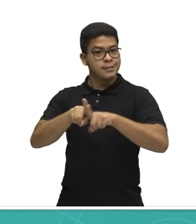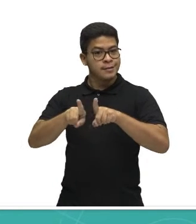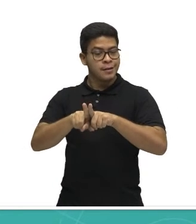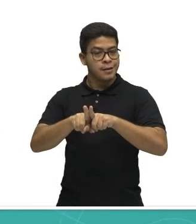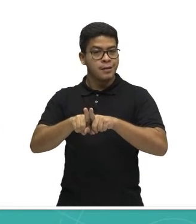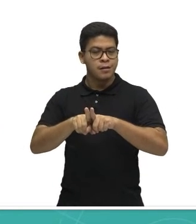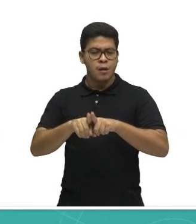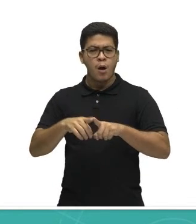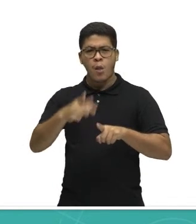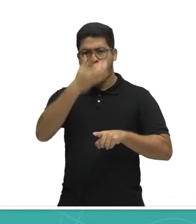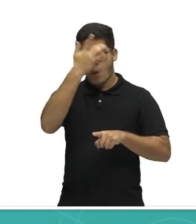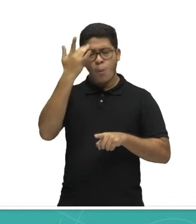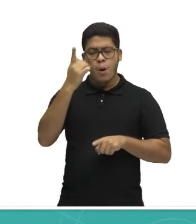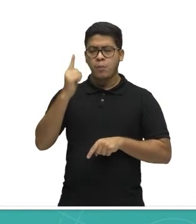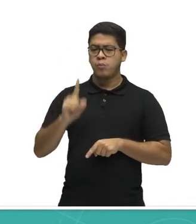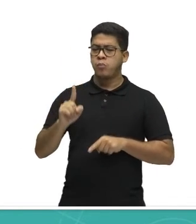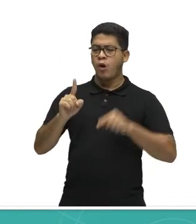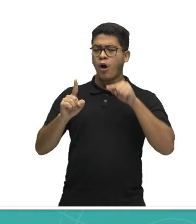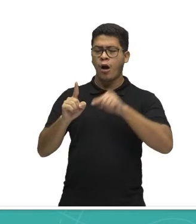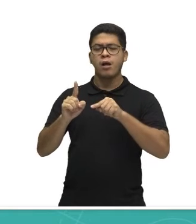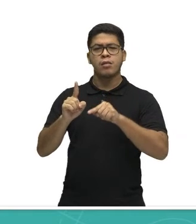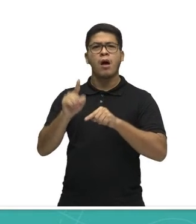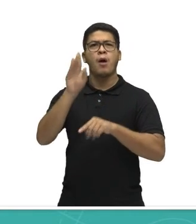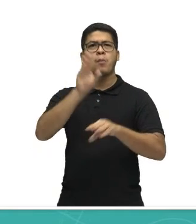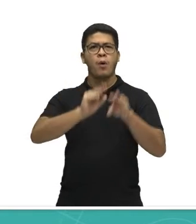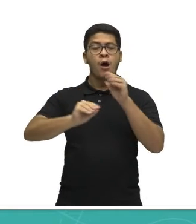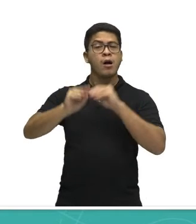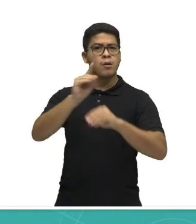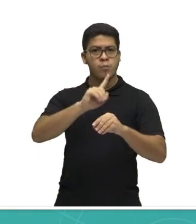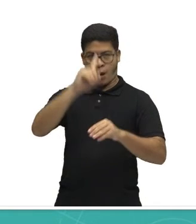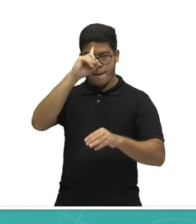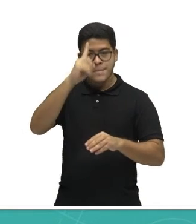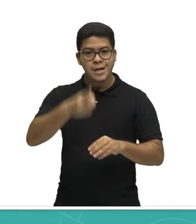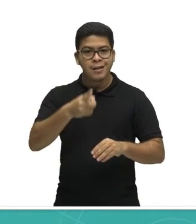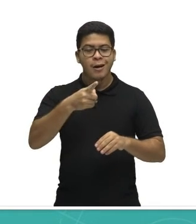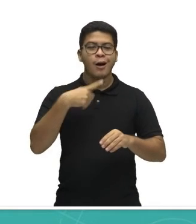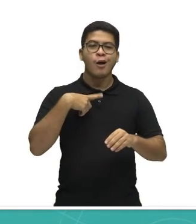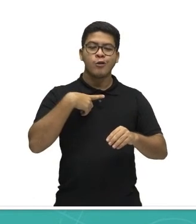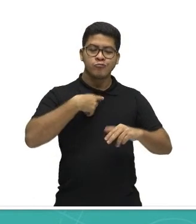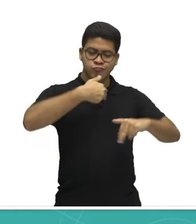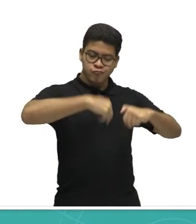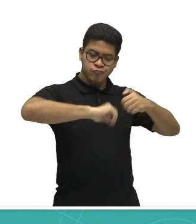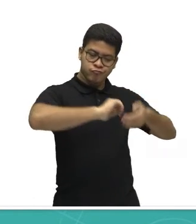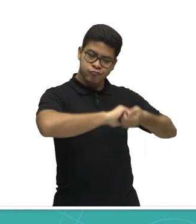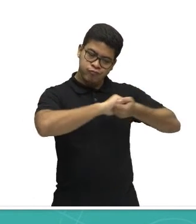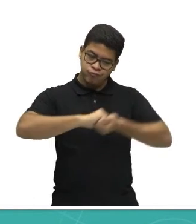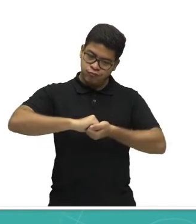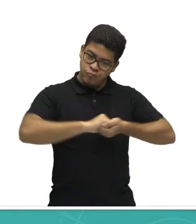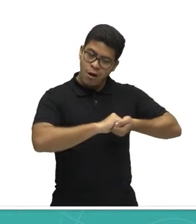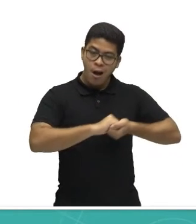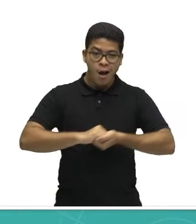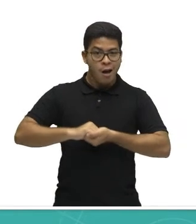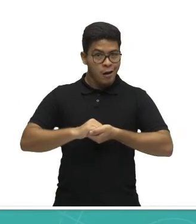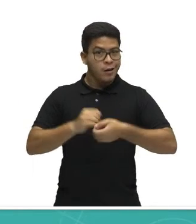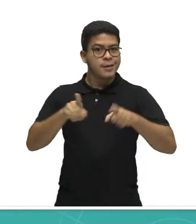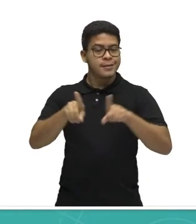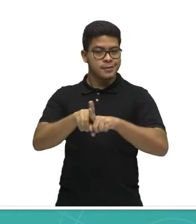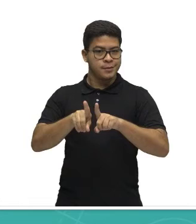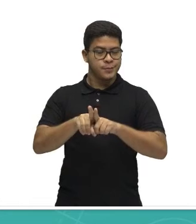frases que determinam os movimentos da dança. Tenho certeza que todos vocês já participaram de um grupo de